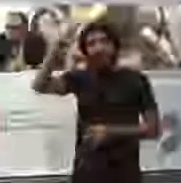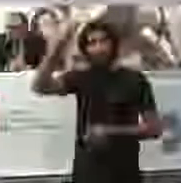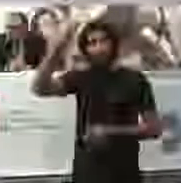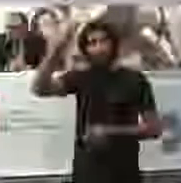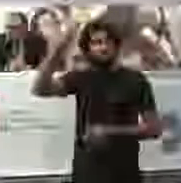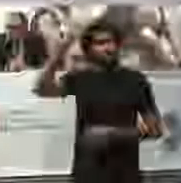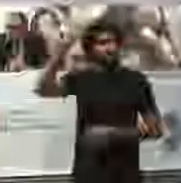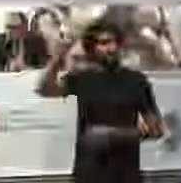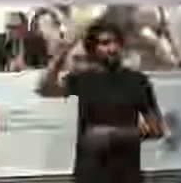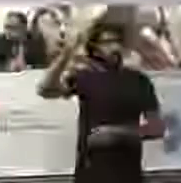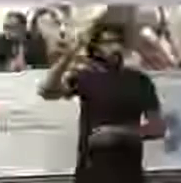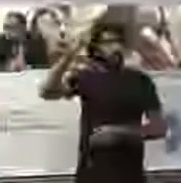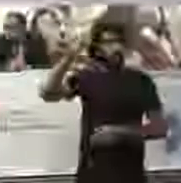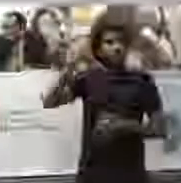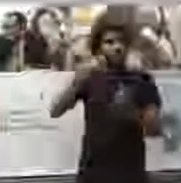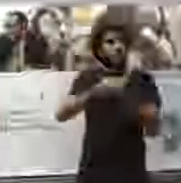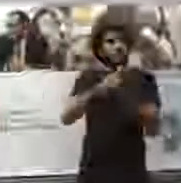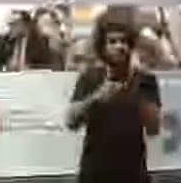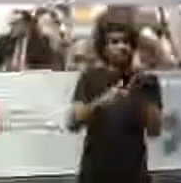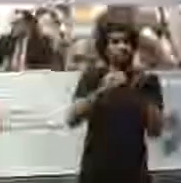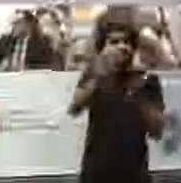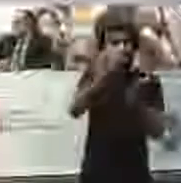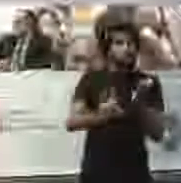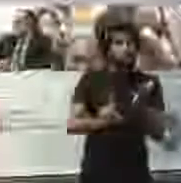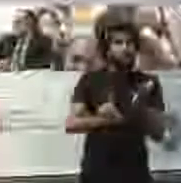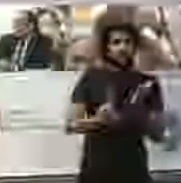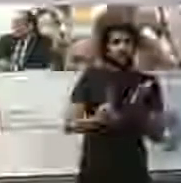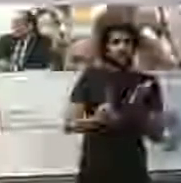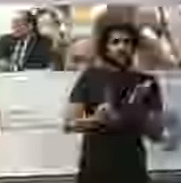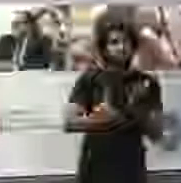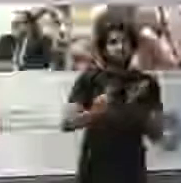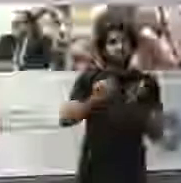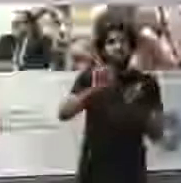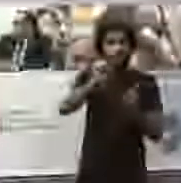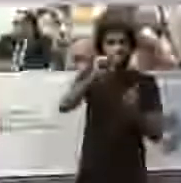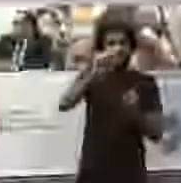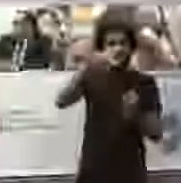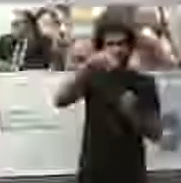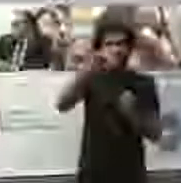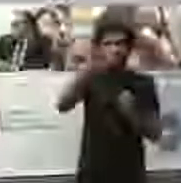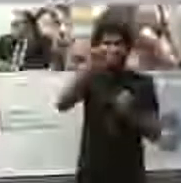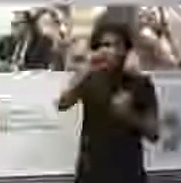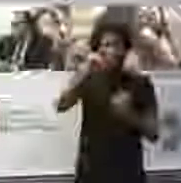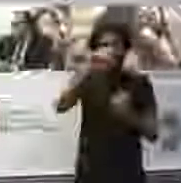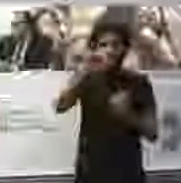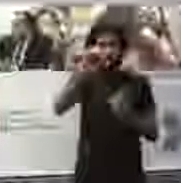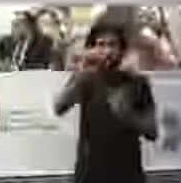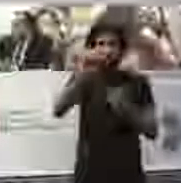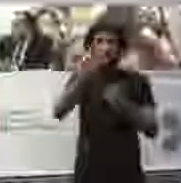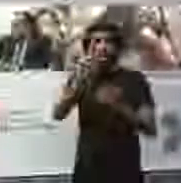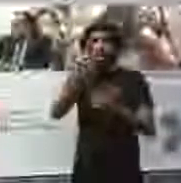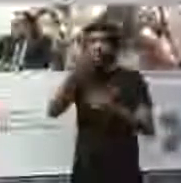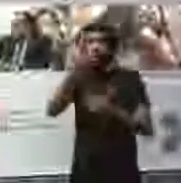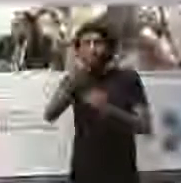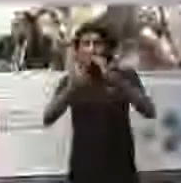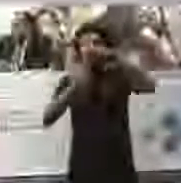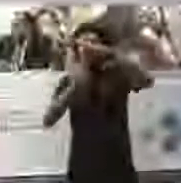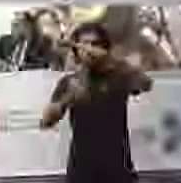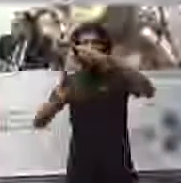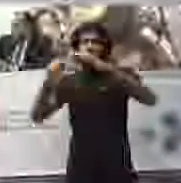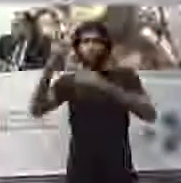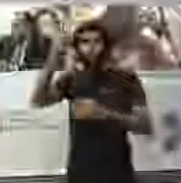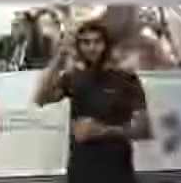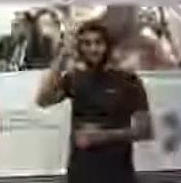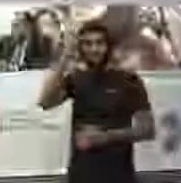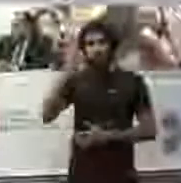da revista de direito sanitário da usp atuação no comitê de saúde do distrito federal e procuradora do